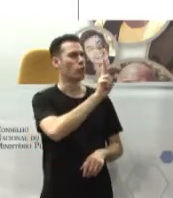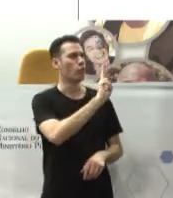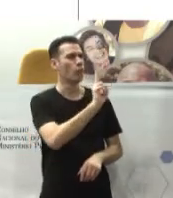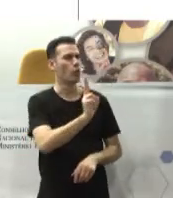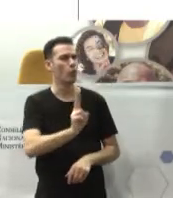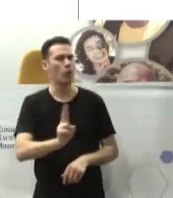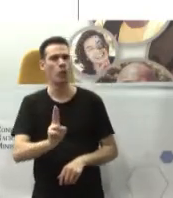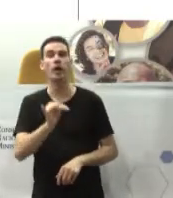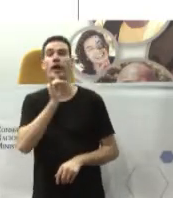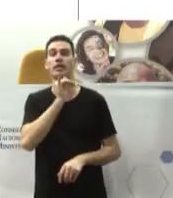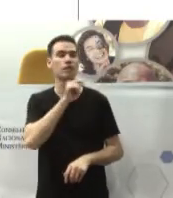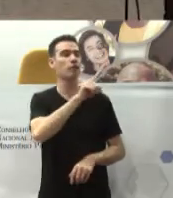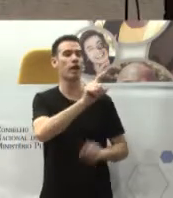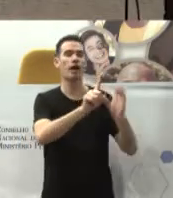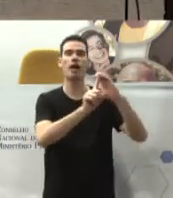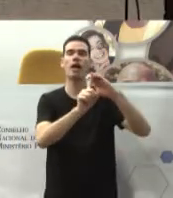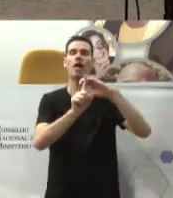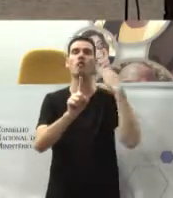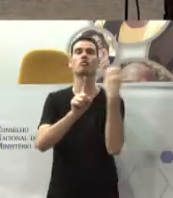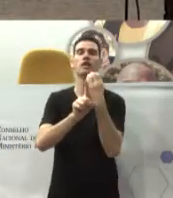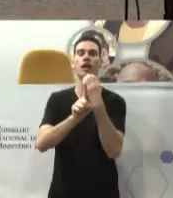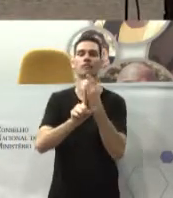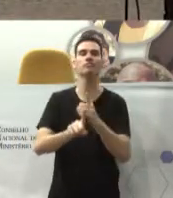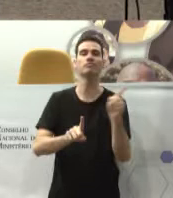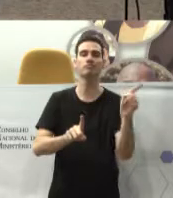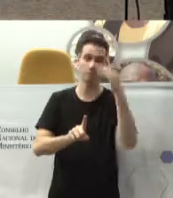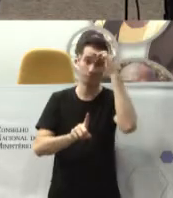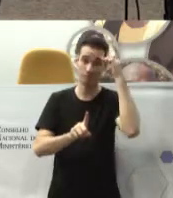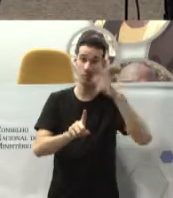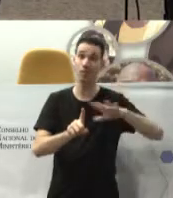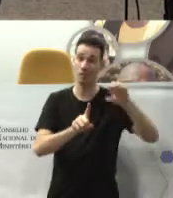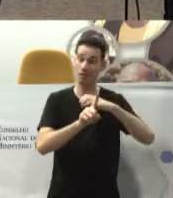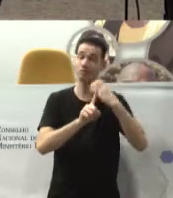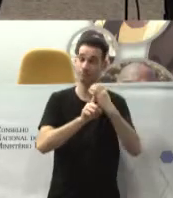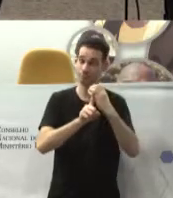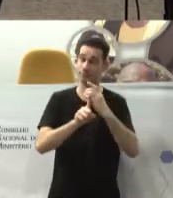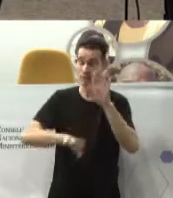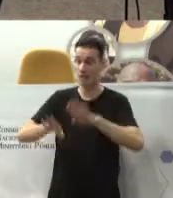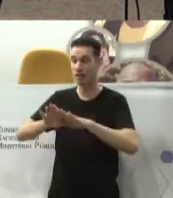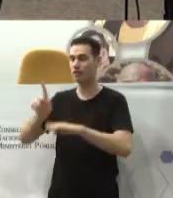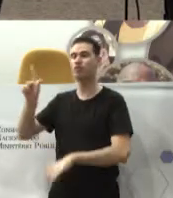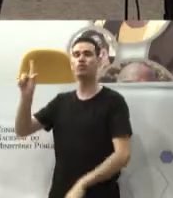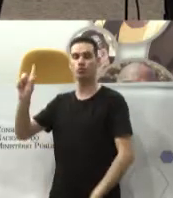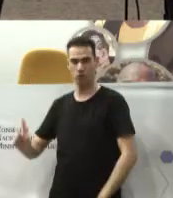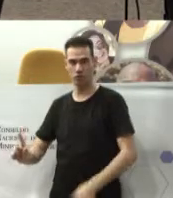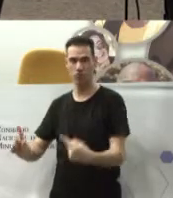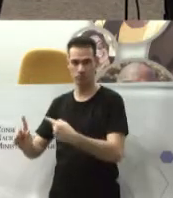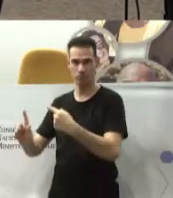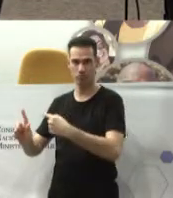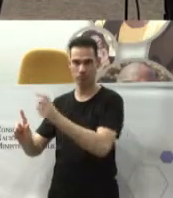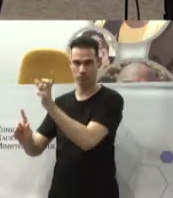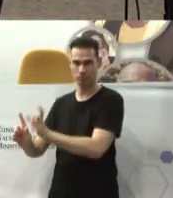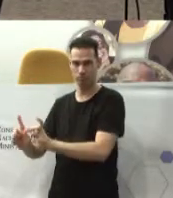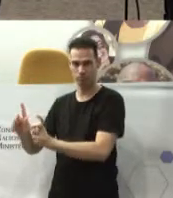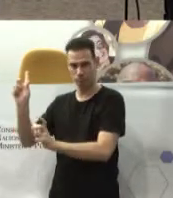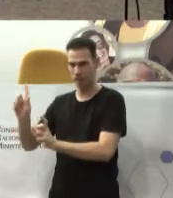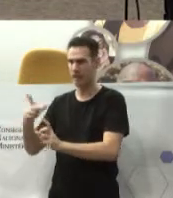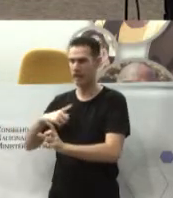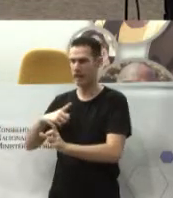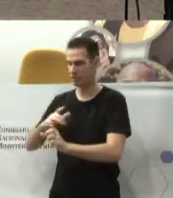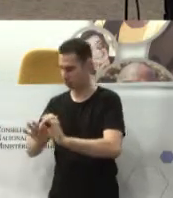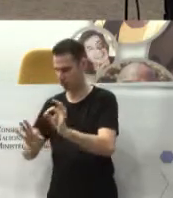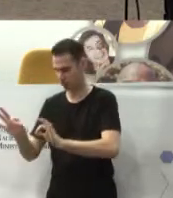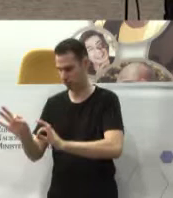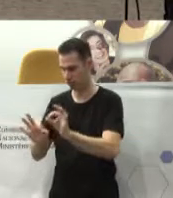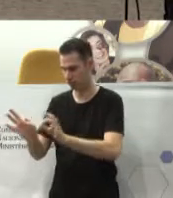é com a comunidade. Ou seja, o gestor, de uma forma geral, tem um planejamento baseado em